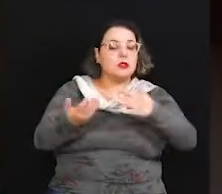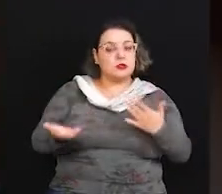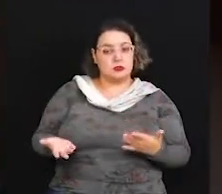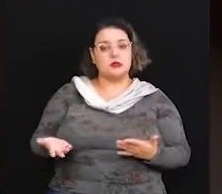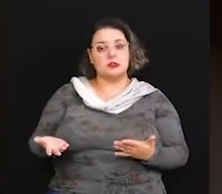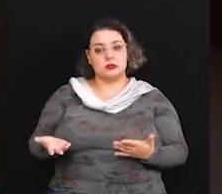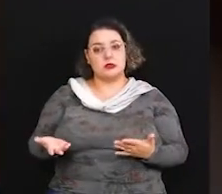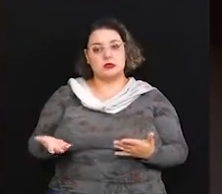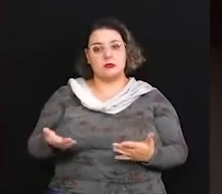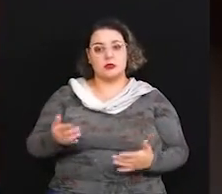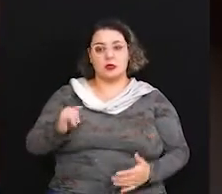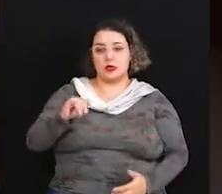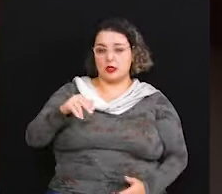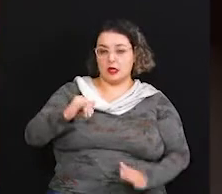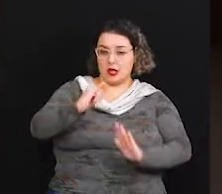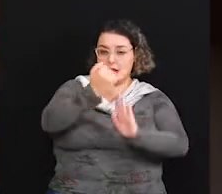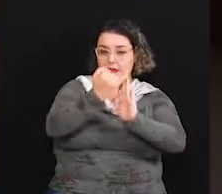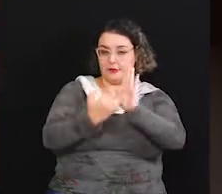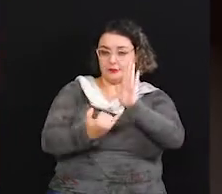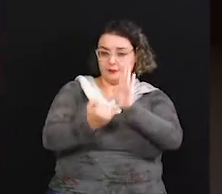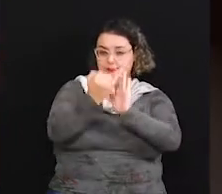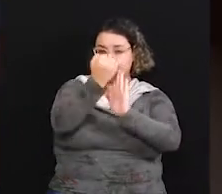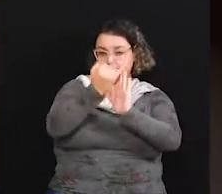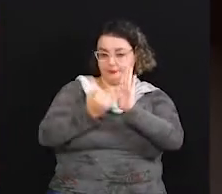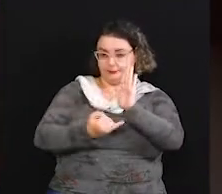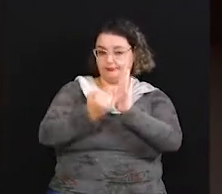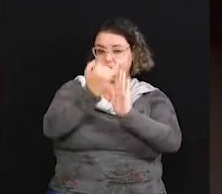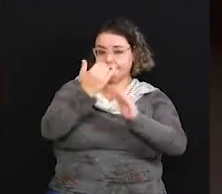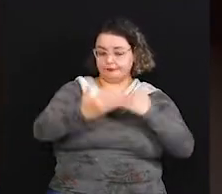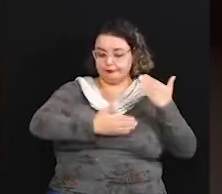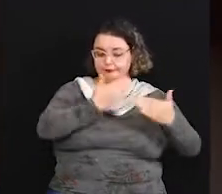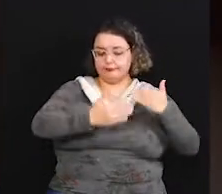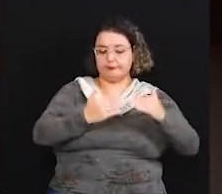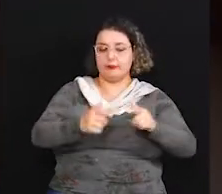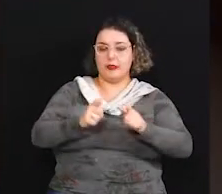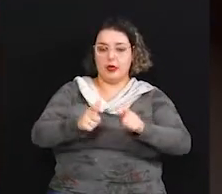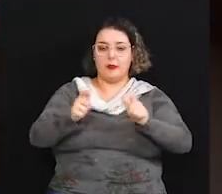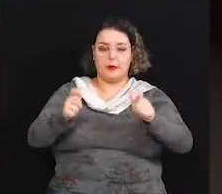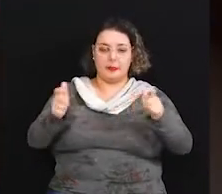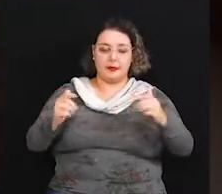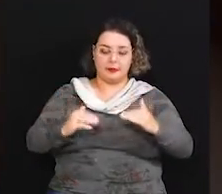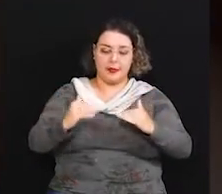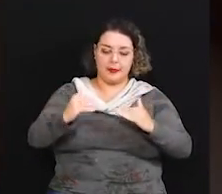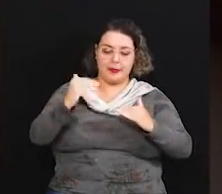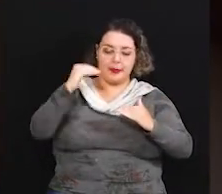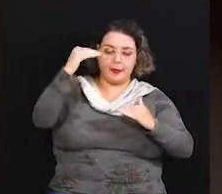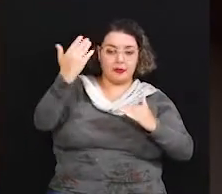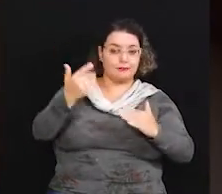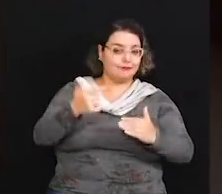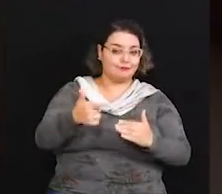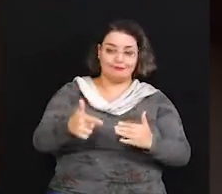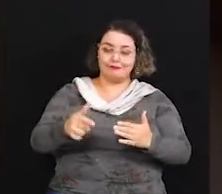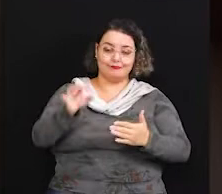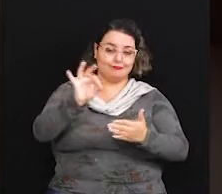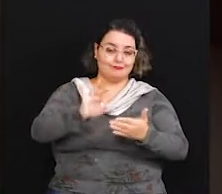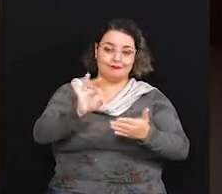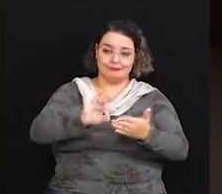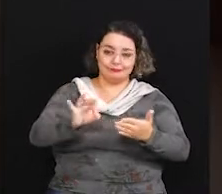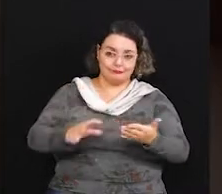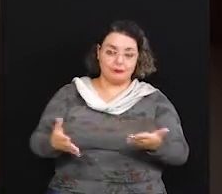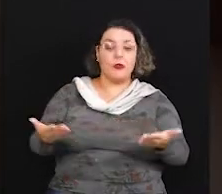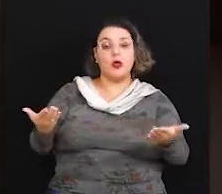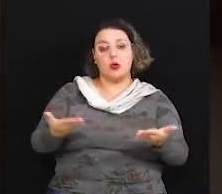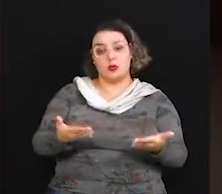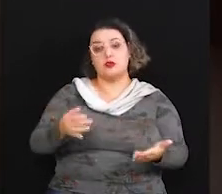Porque a inflação vem subindo de ano a ano, tá? Não houve correção.